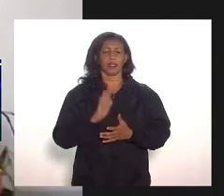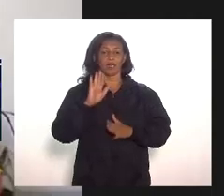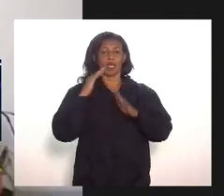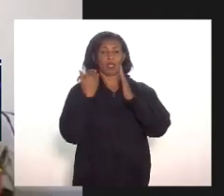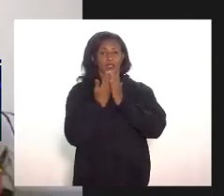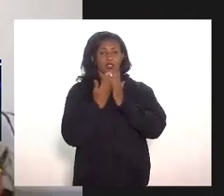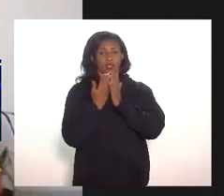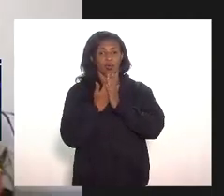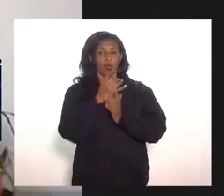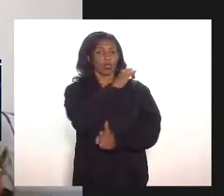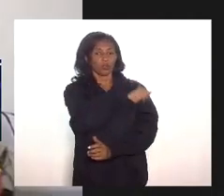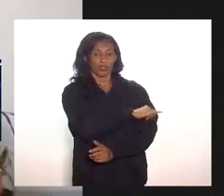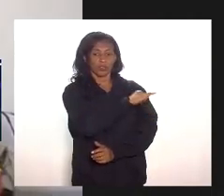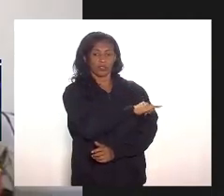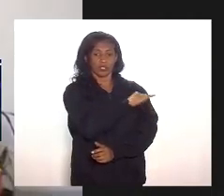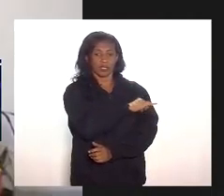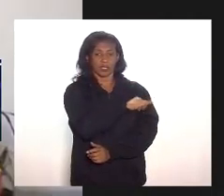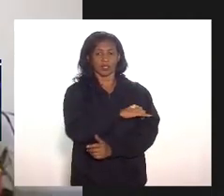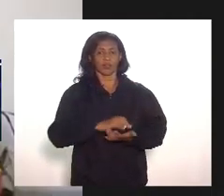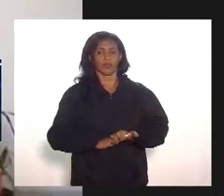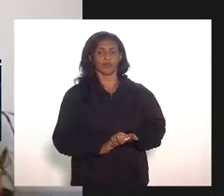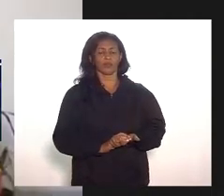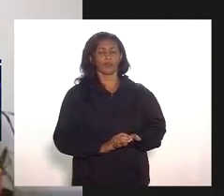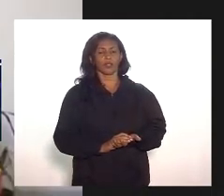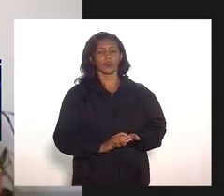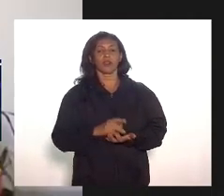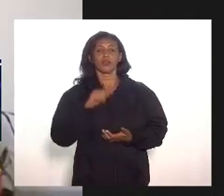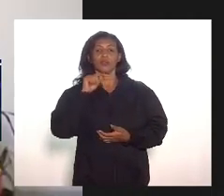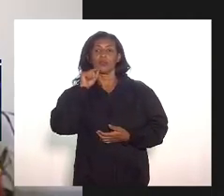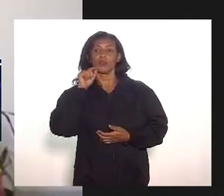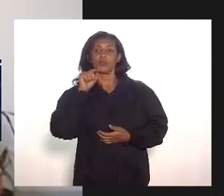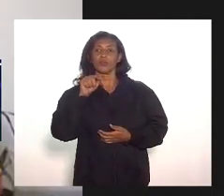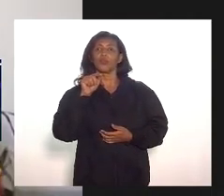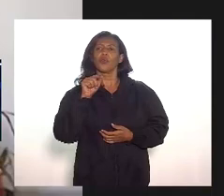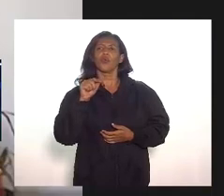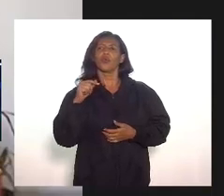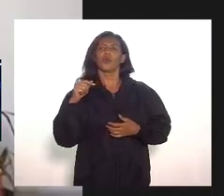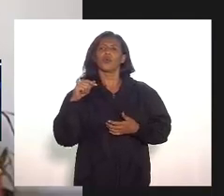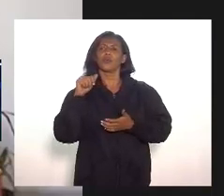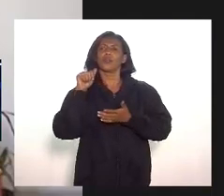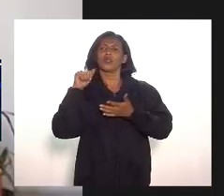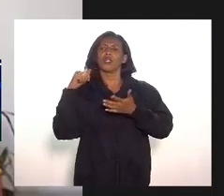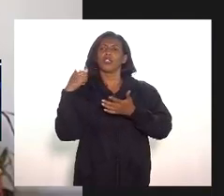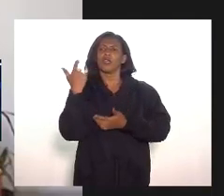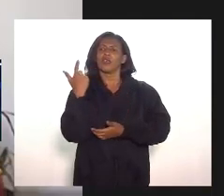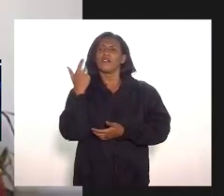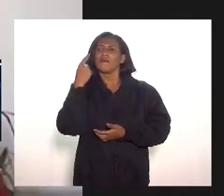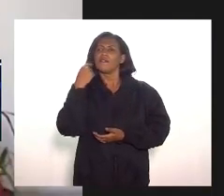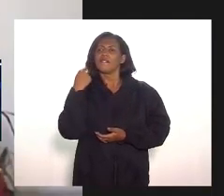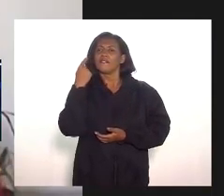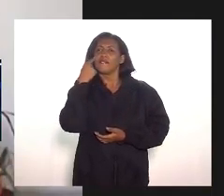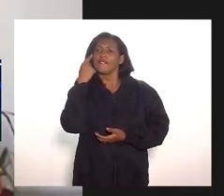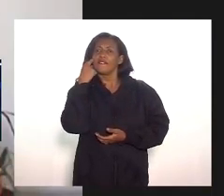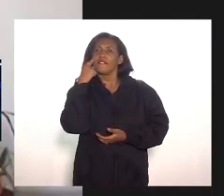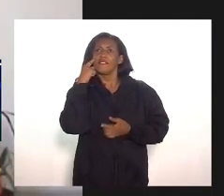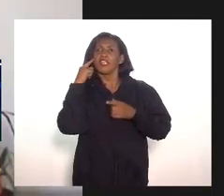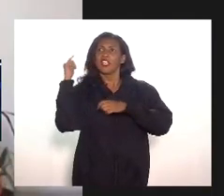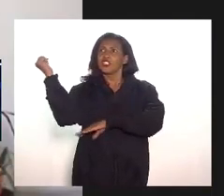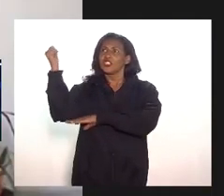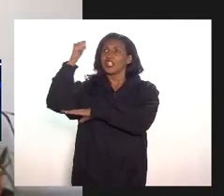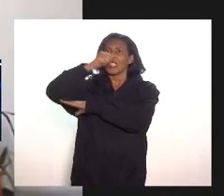escolas do Rio de Janeiro, em grande parte, foram colocadas para equacionar a sua temperatura, ou seja, janelas